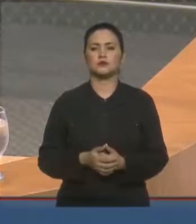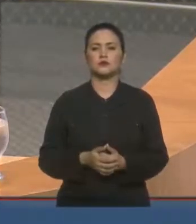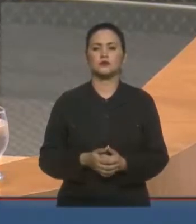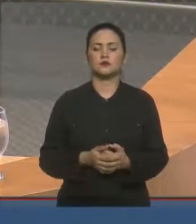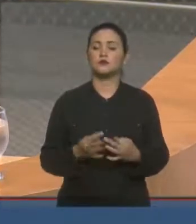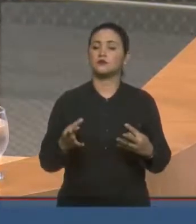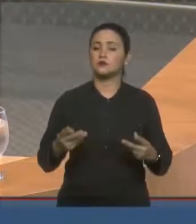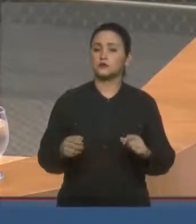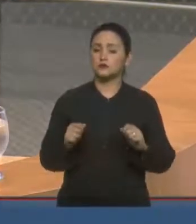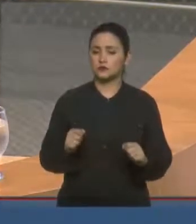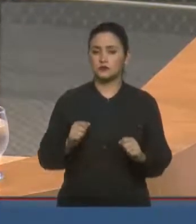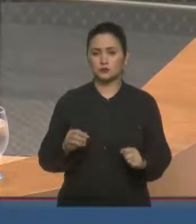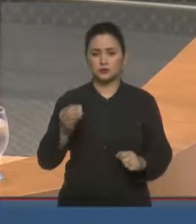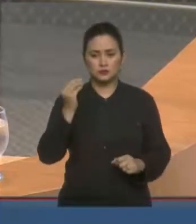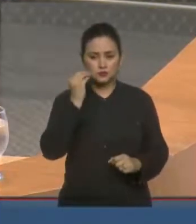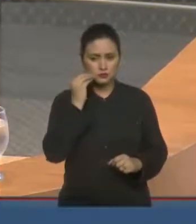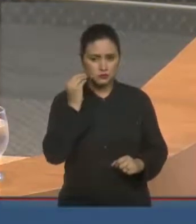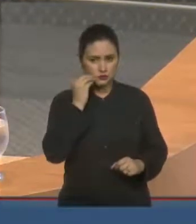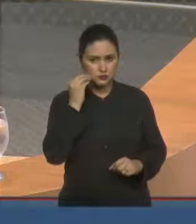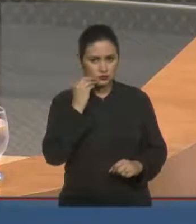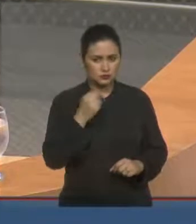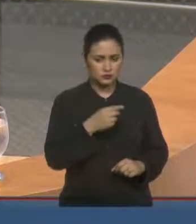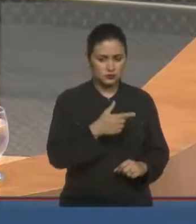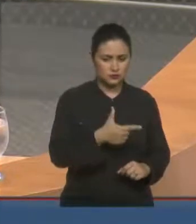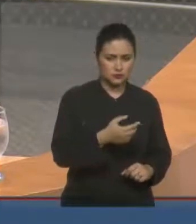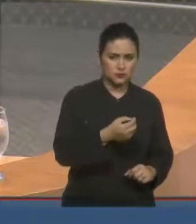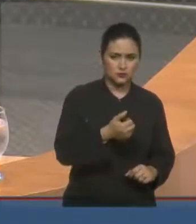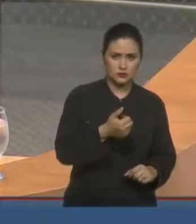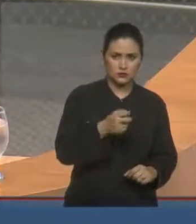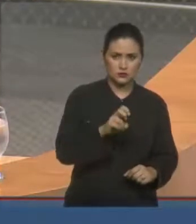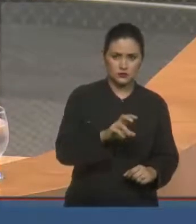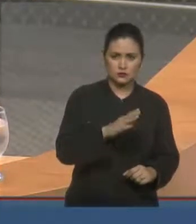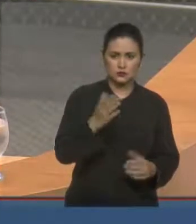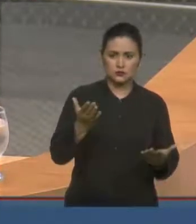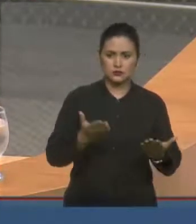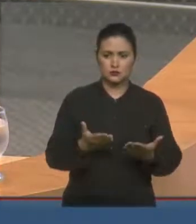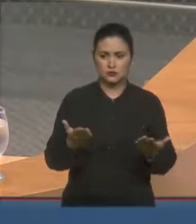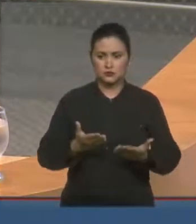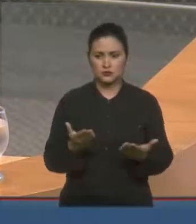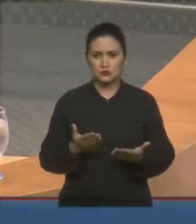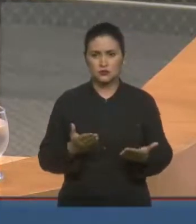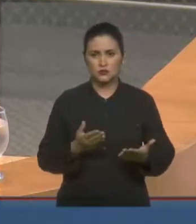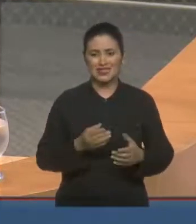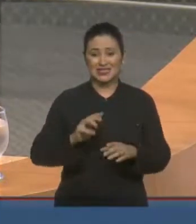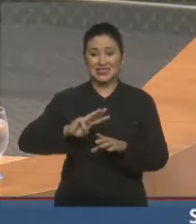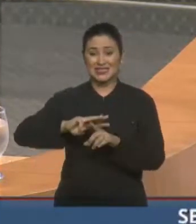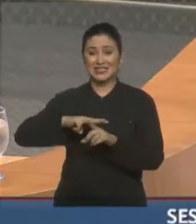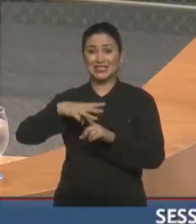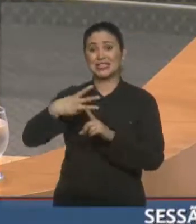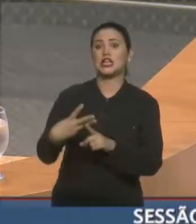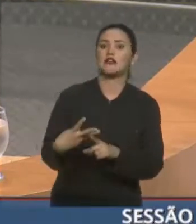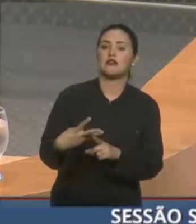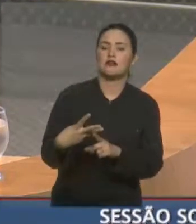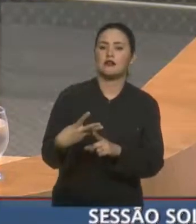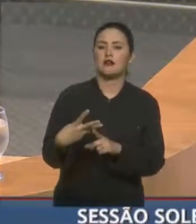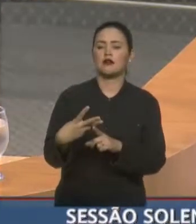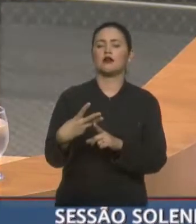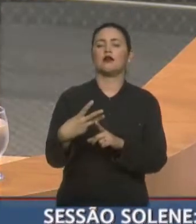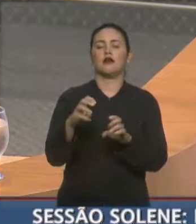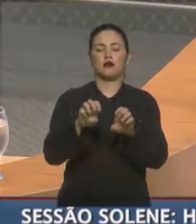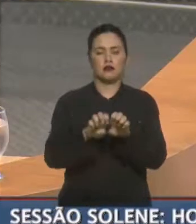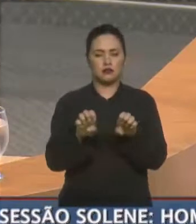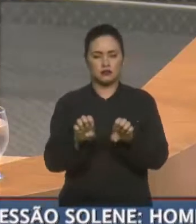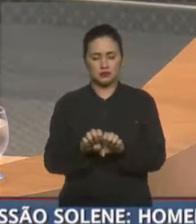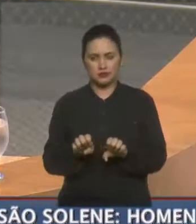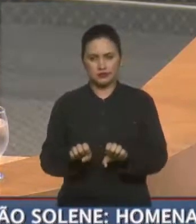na gestão ainda do Dr. Robson Mourão, o Centro de Perícias praticamente triplicou a sua estrutura de atendimento. Né. Nós